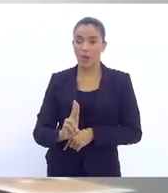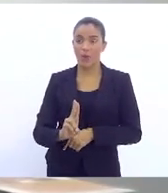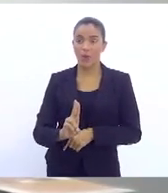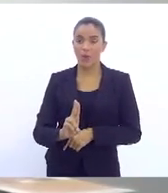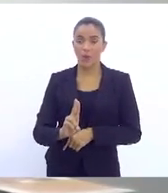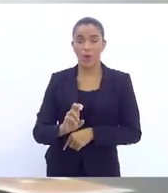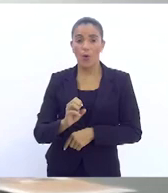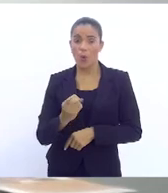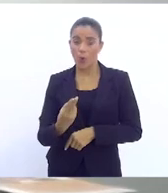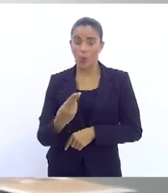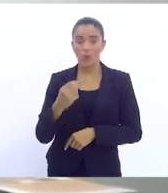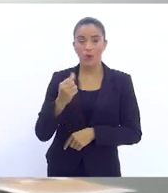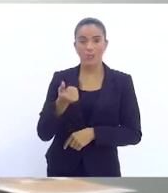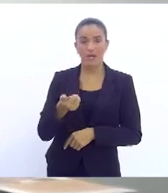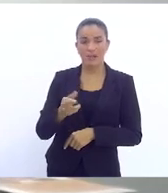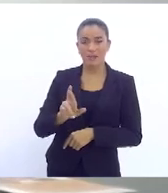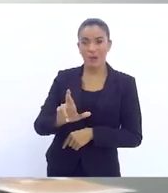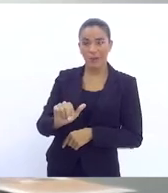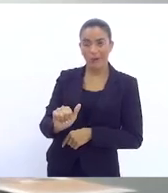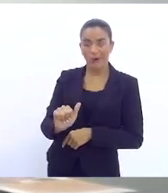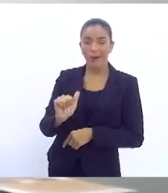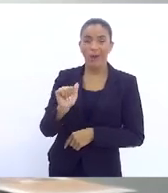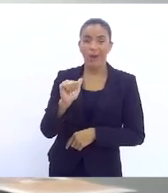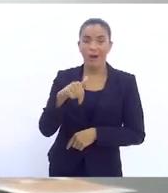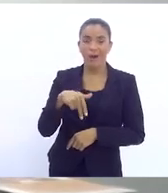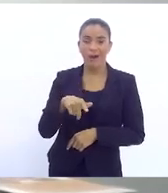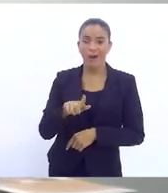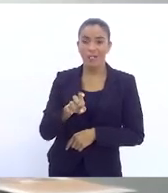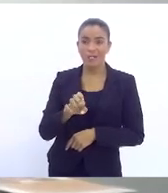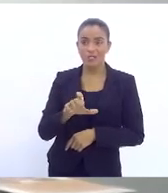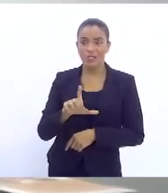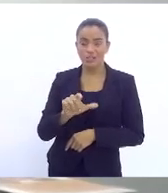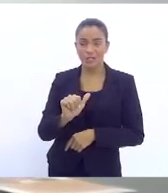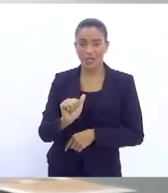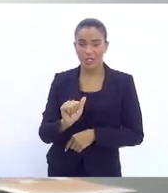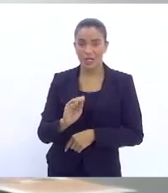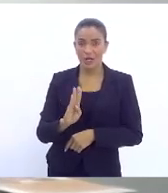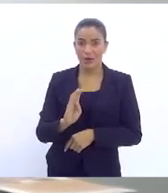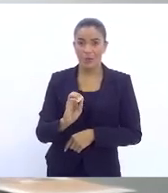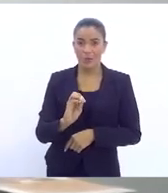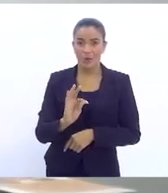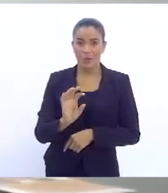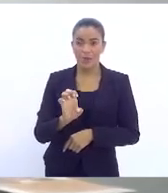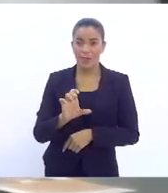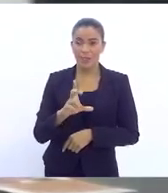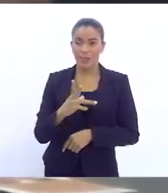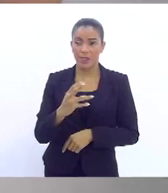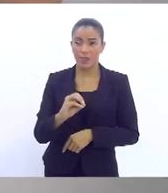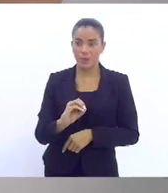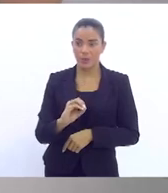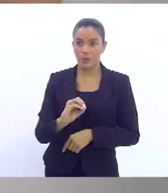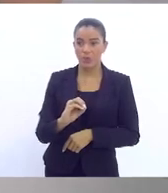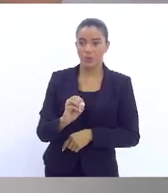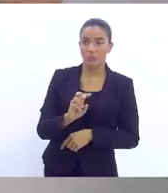senhora ou da senhora Ângela Botelho ou da senhora Viviane vascos aqueles que decidirem